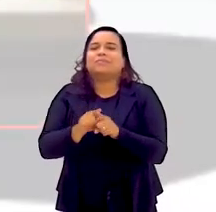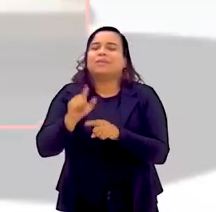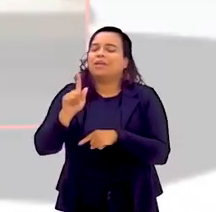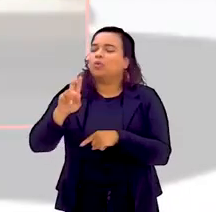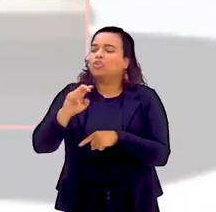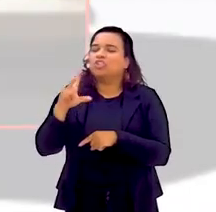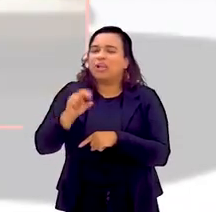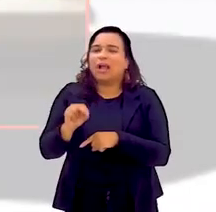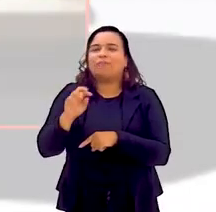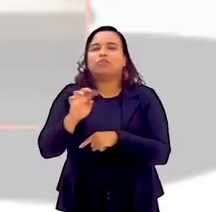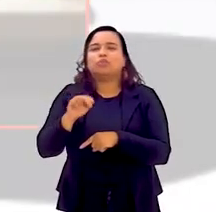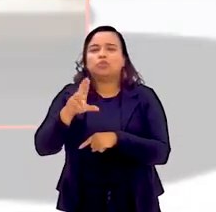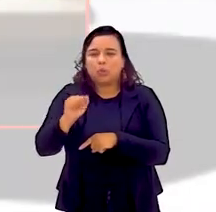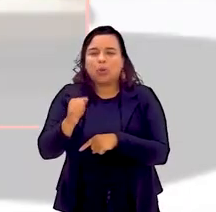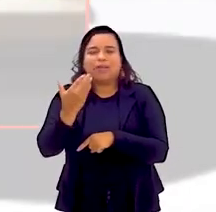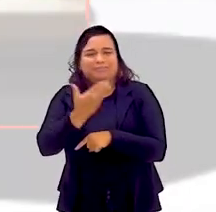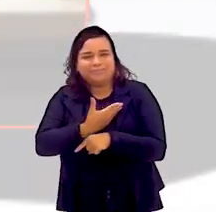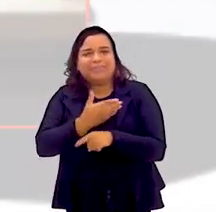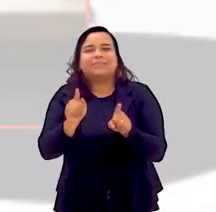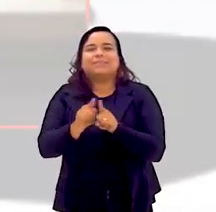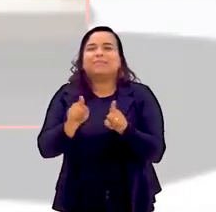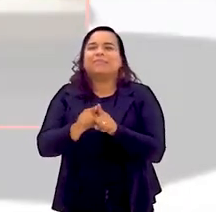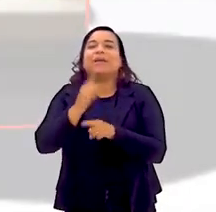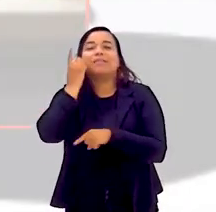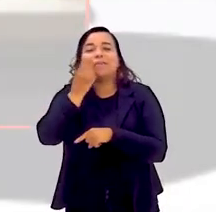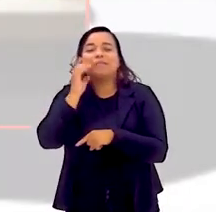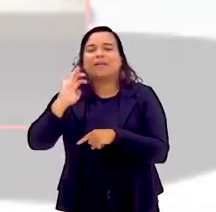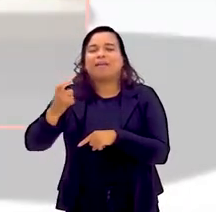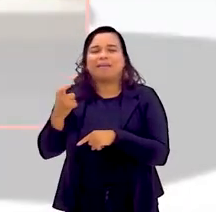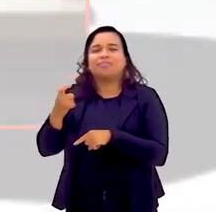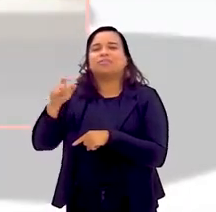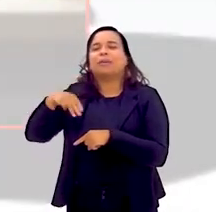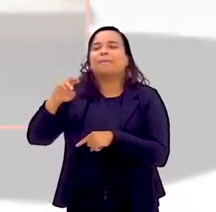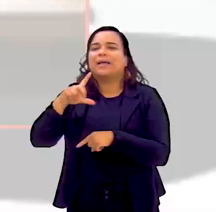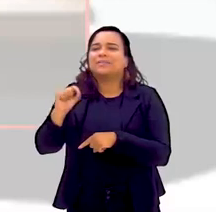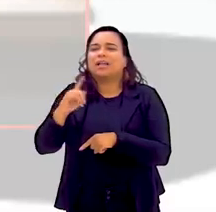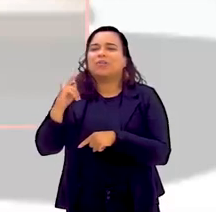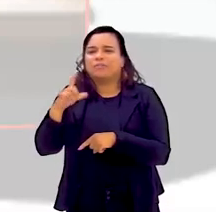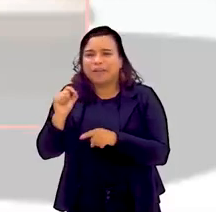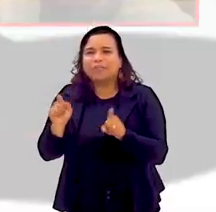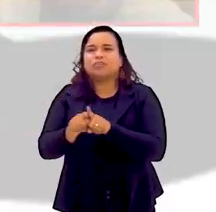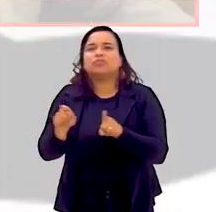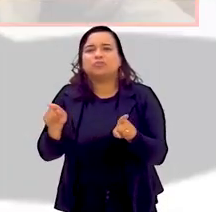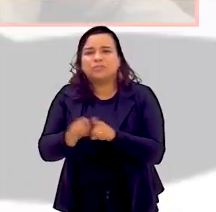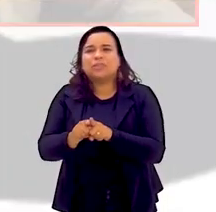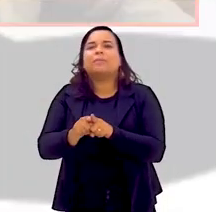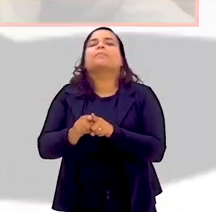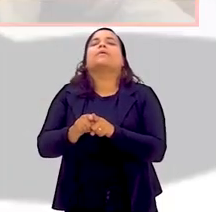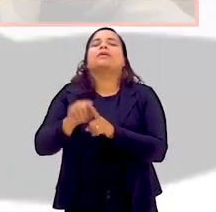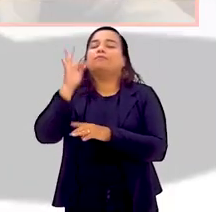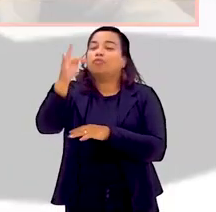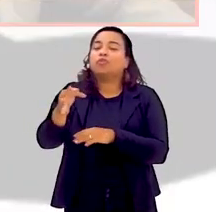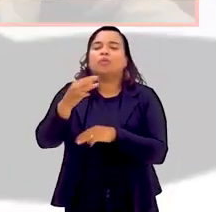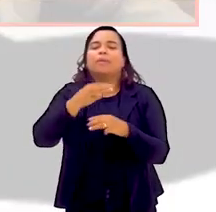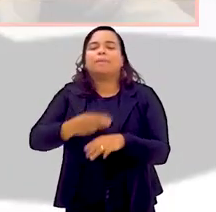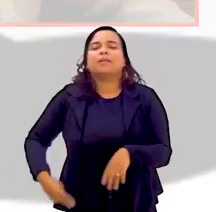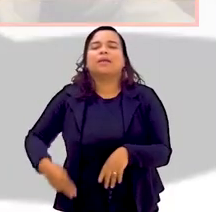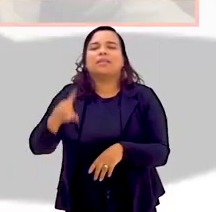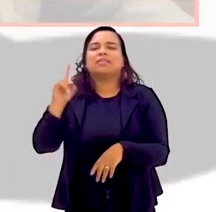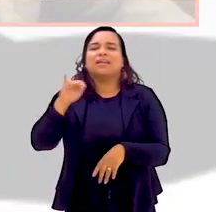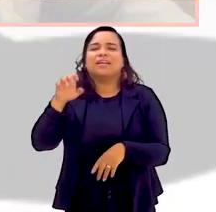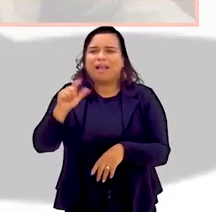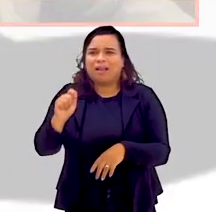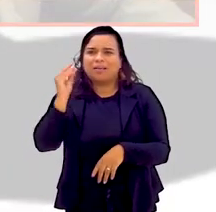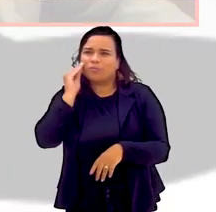Gustavo Tutuca, ao ex-deputado Marcelo Freixo, agora futuro presidente da Embratur, e à futura ministra Daniela. Quer deixar um beijo para